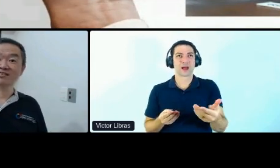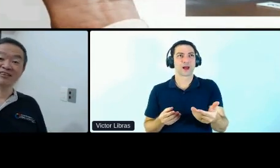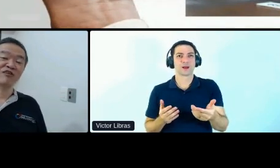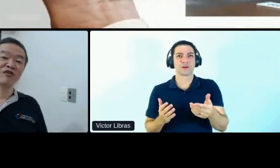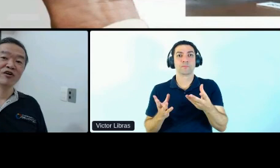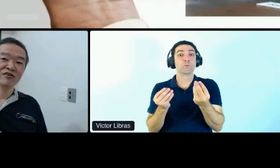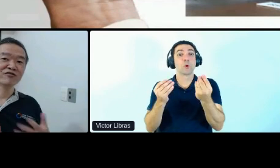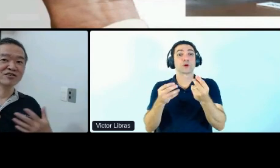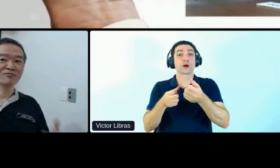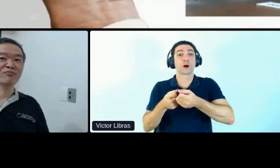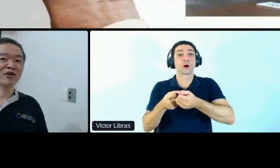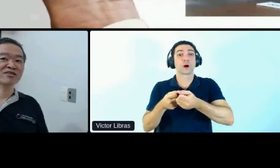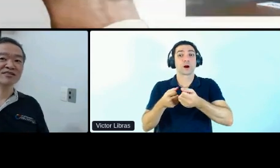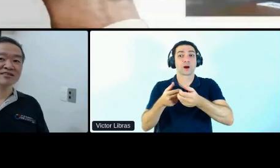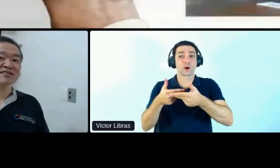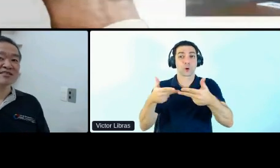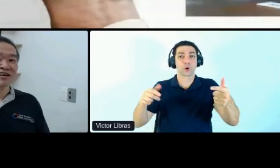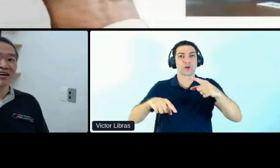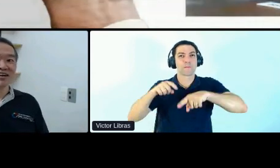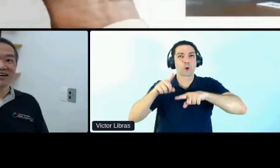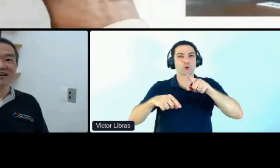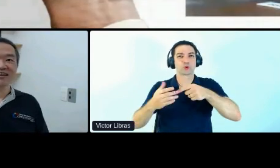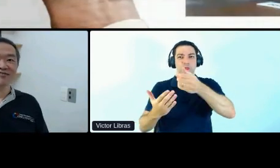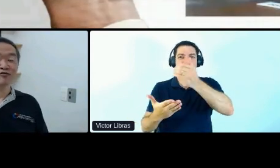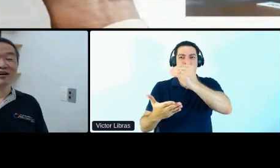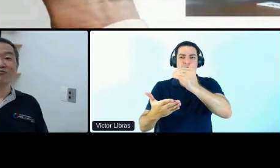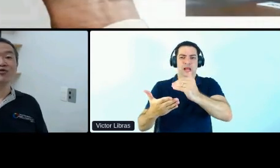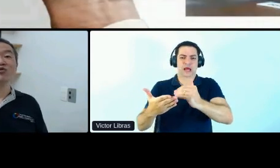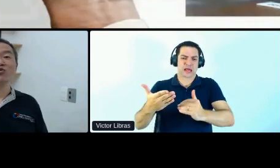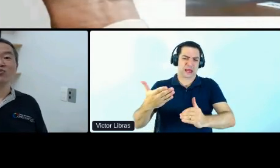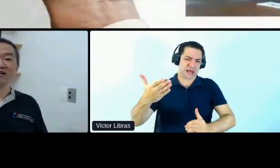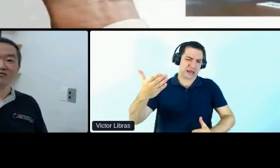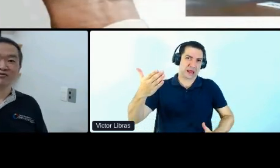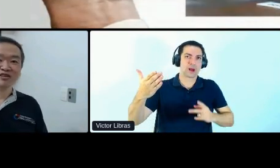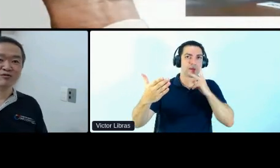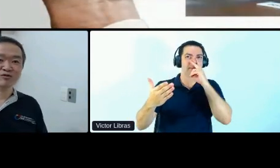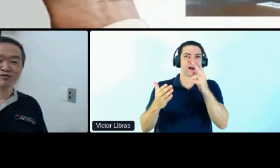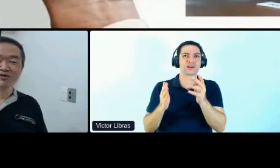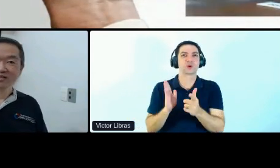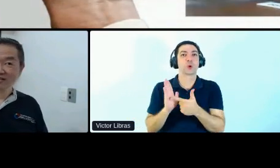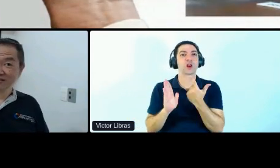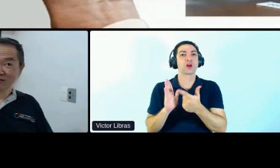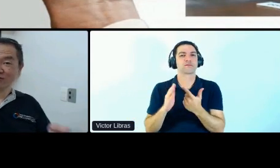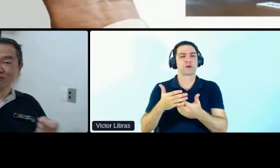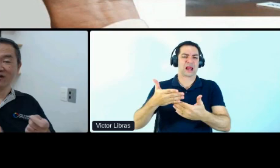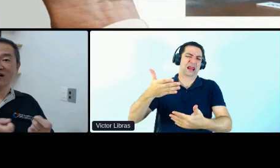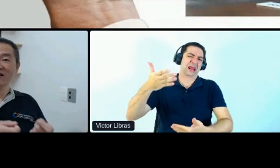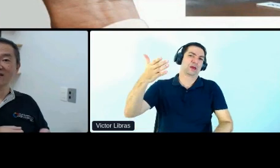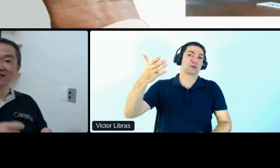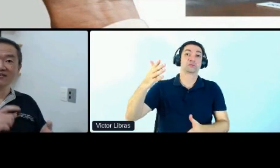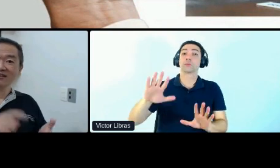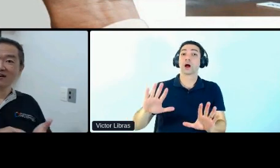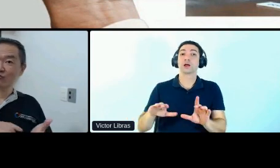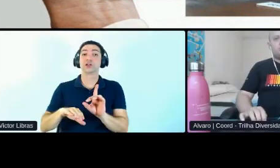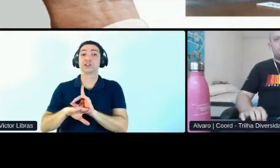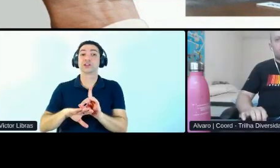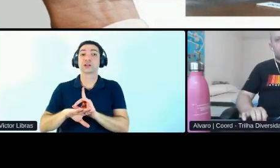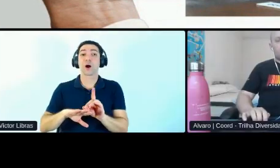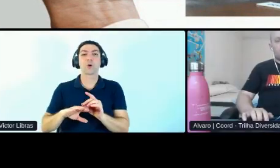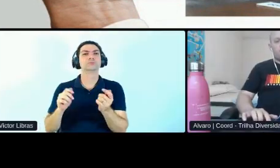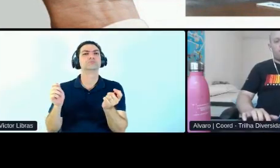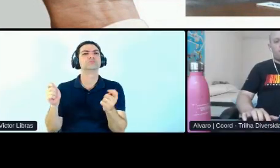proposta digital, você pode colocar muito mais conteúdo. E sabe colocar ali